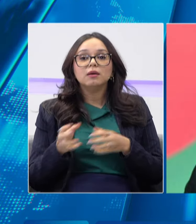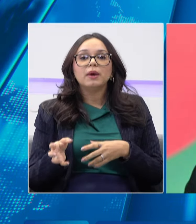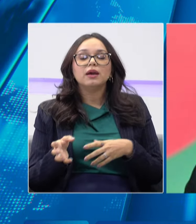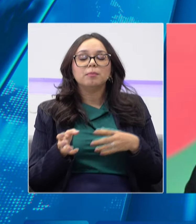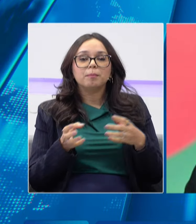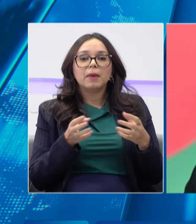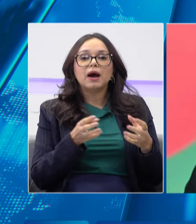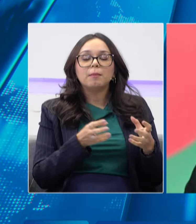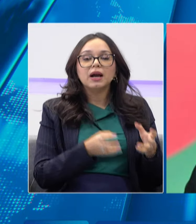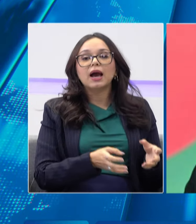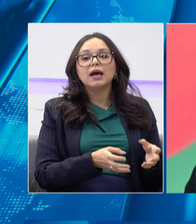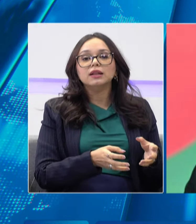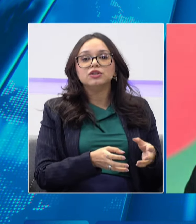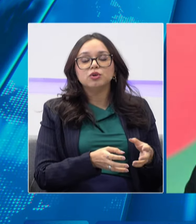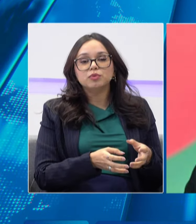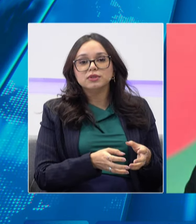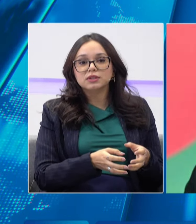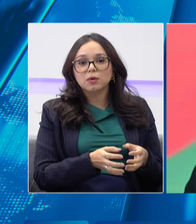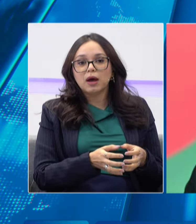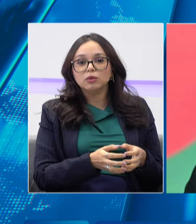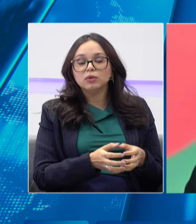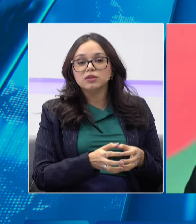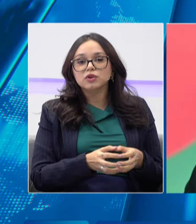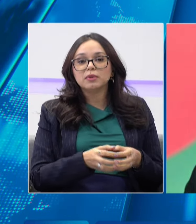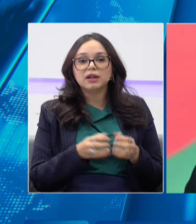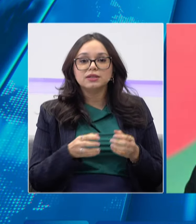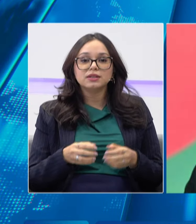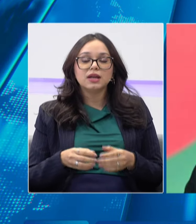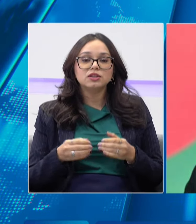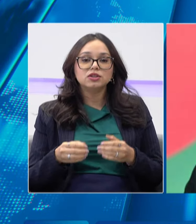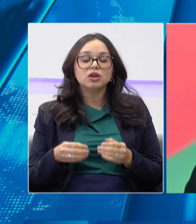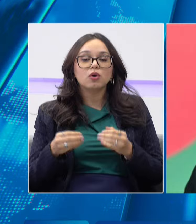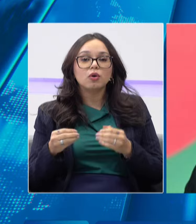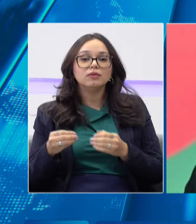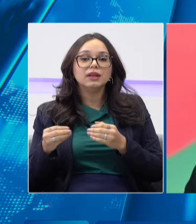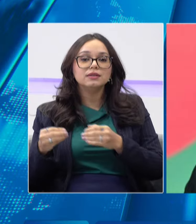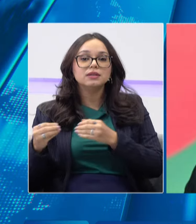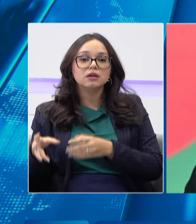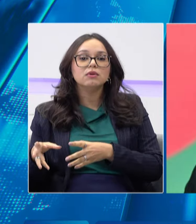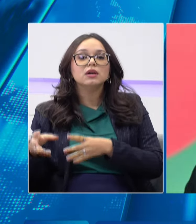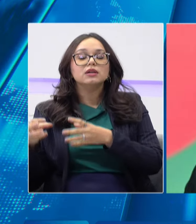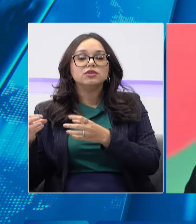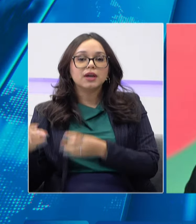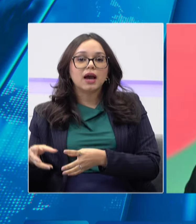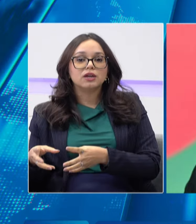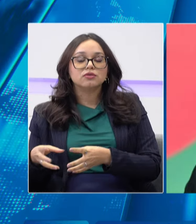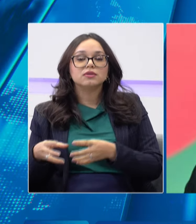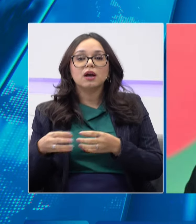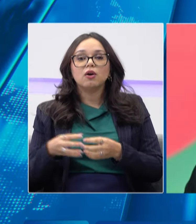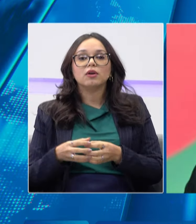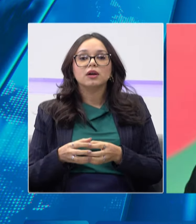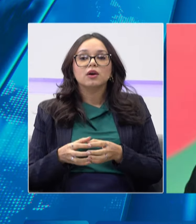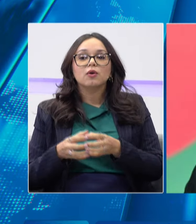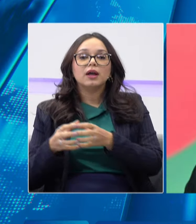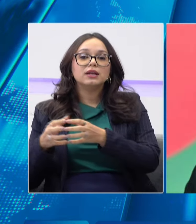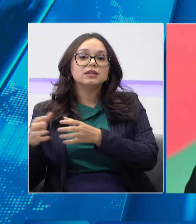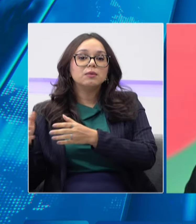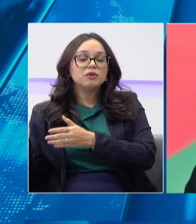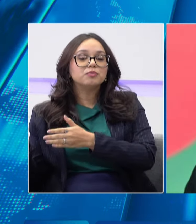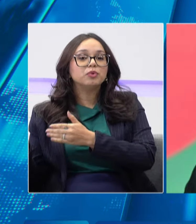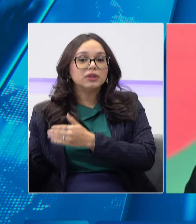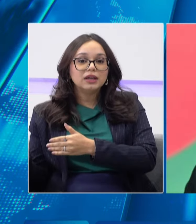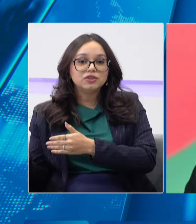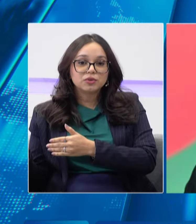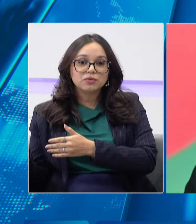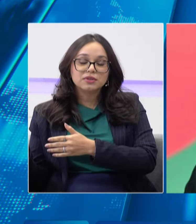e também a bancada de oposição a Lula sobre a necessidade de contenção de gastos. Agora, com relação